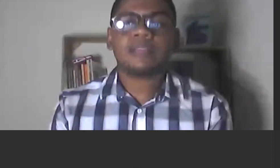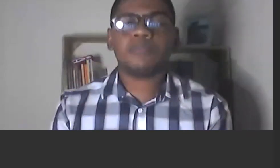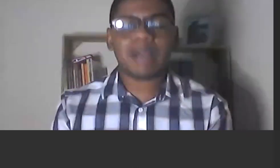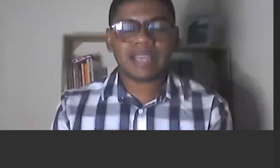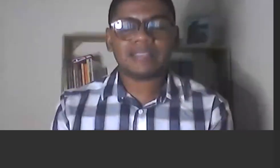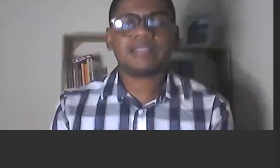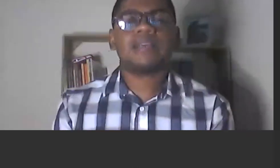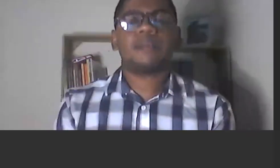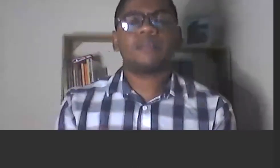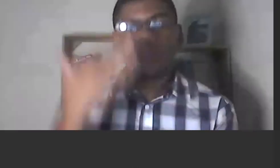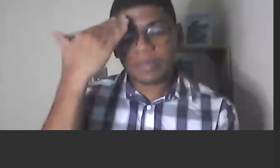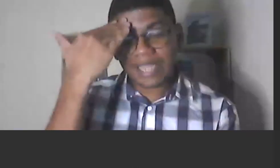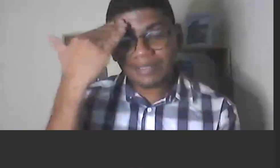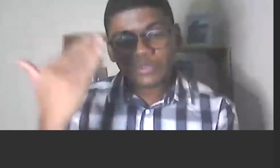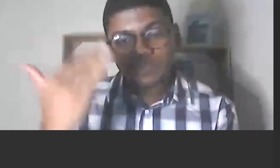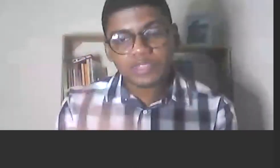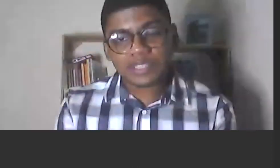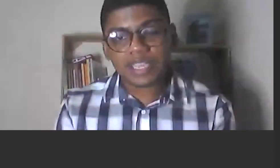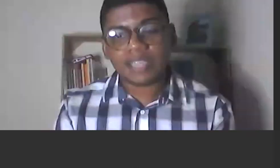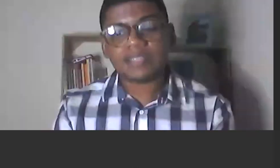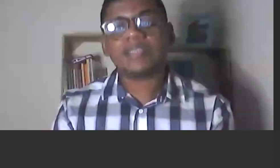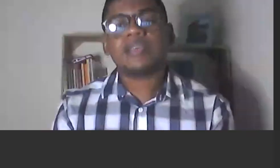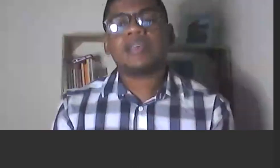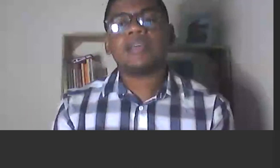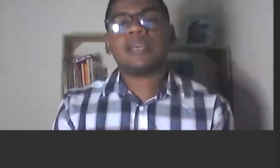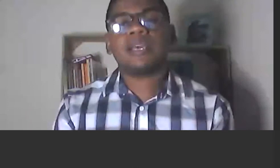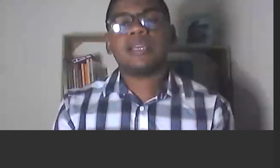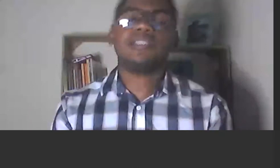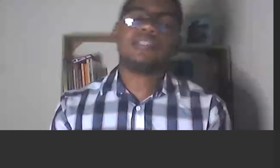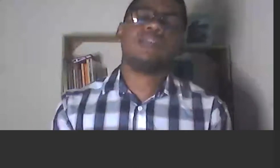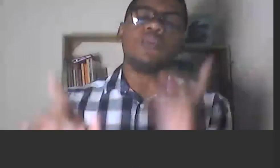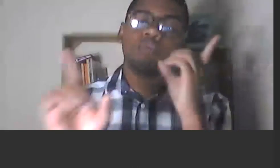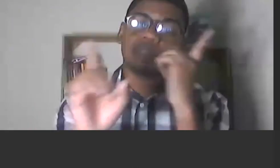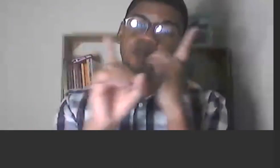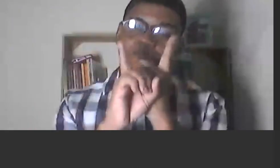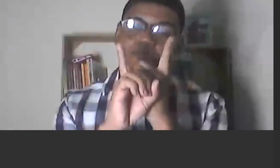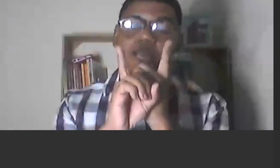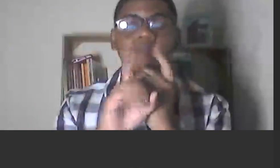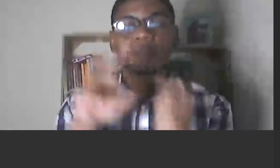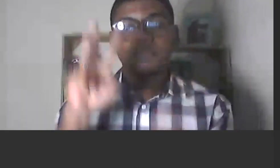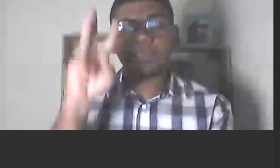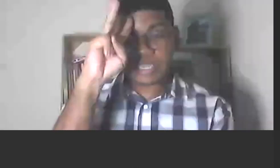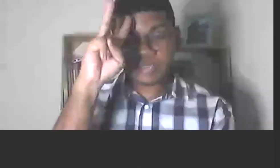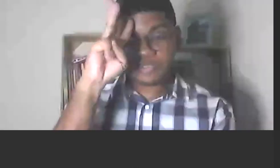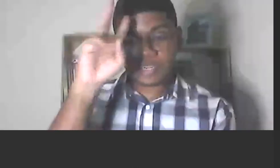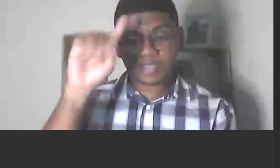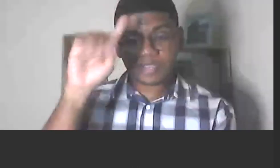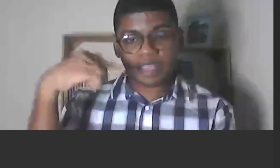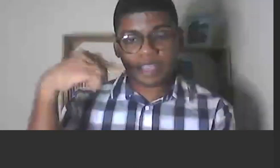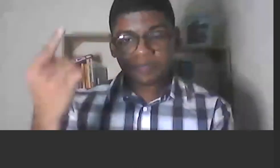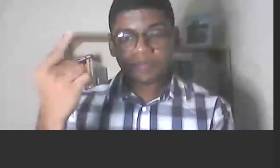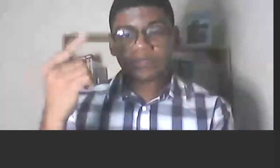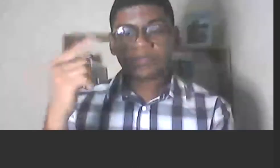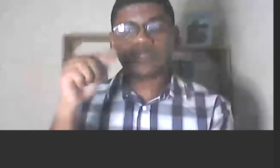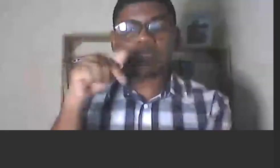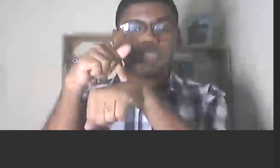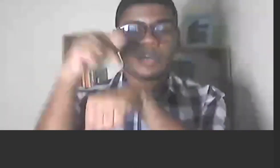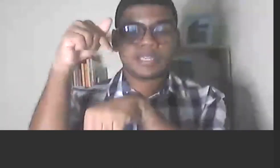né? No mais, muito obrigado a todos vocês, e a gente se encontra, tá? Na terça-feira que